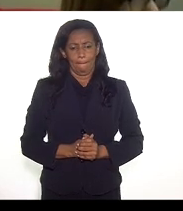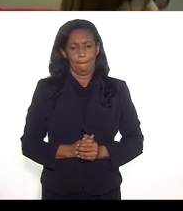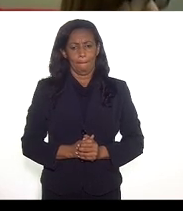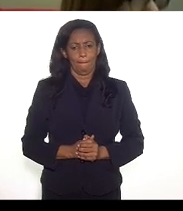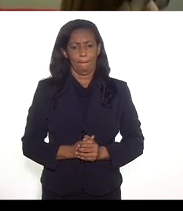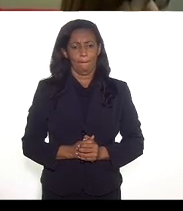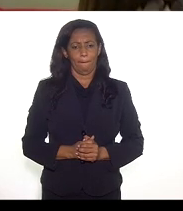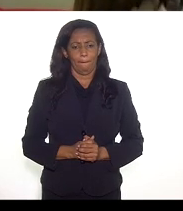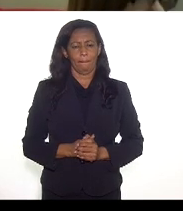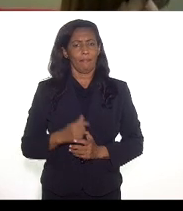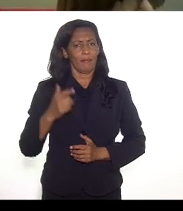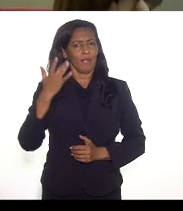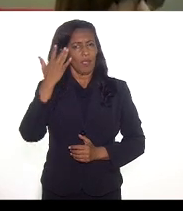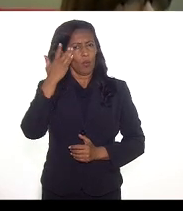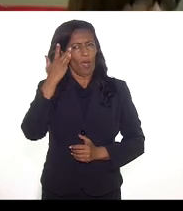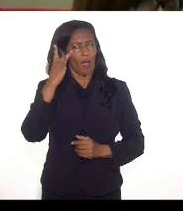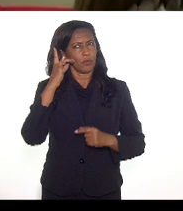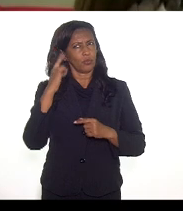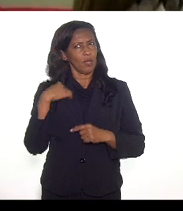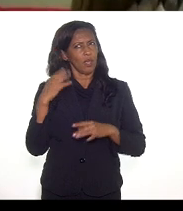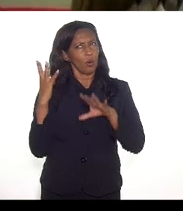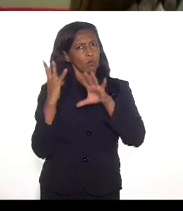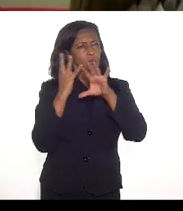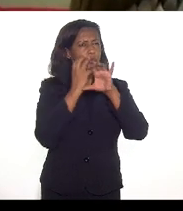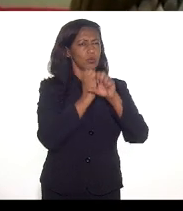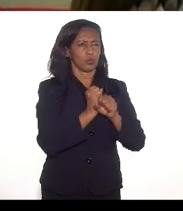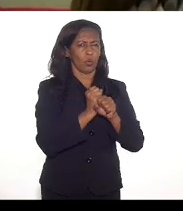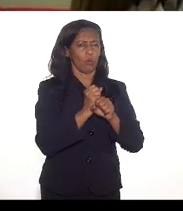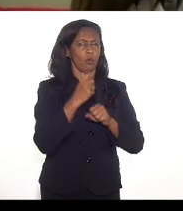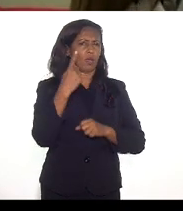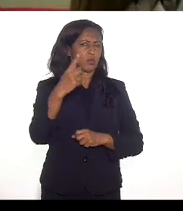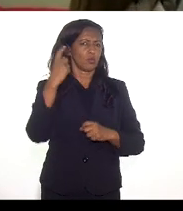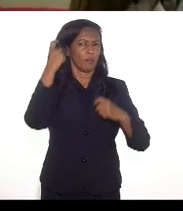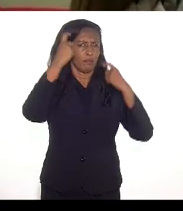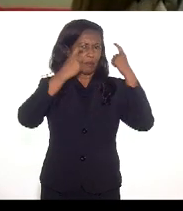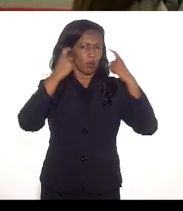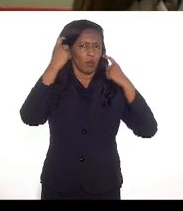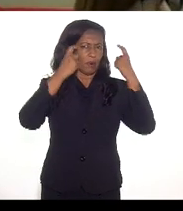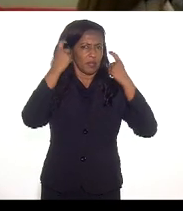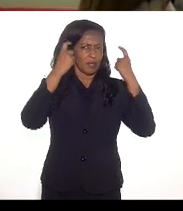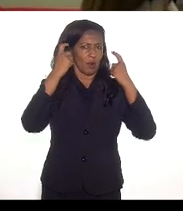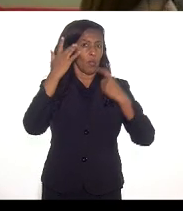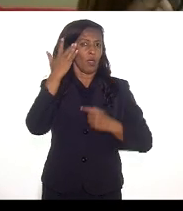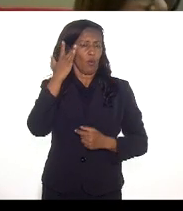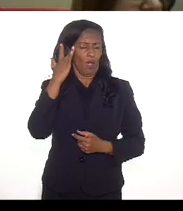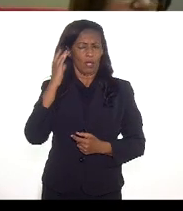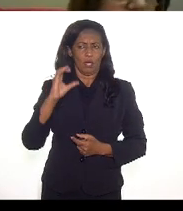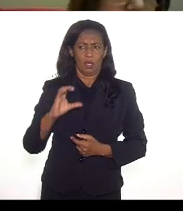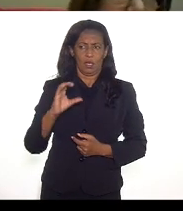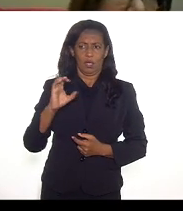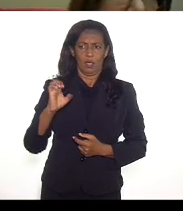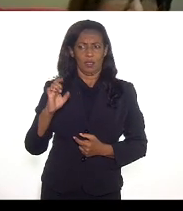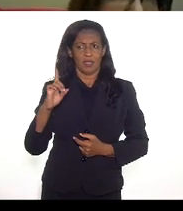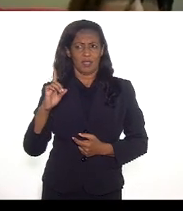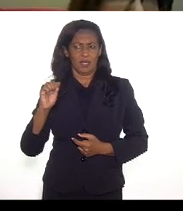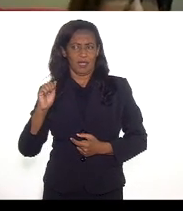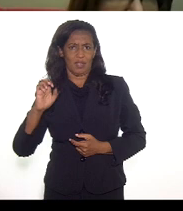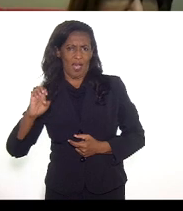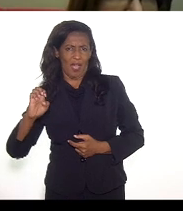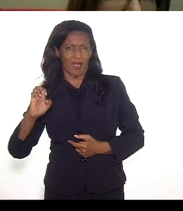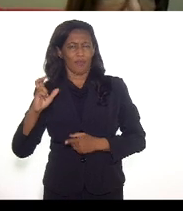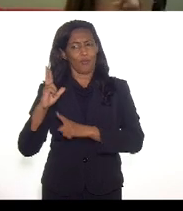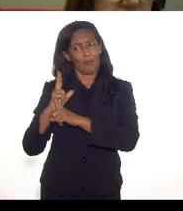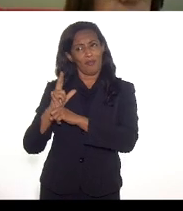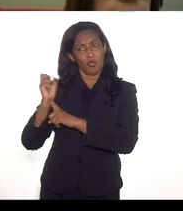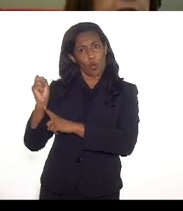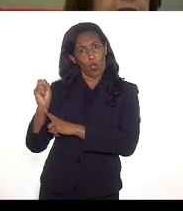Eu acho que eu somo a sua preocupação, Luiz. Acho que esse dinheiro da SEDAI, que foi uma vitória, ainda que muitos que